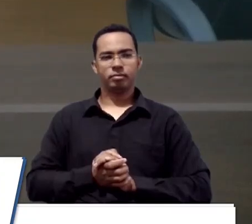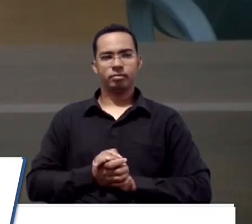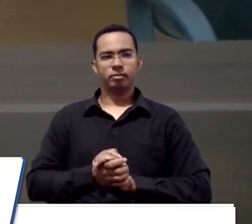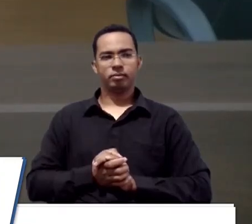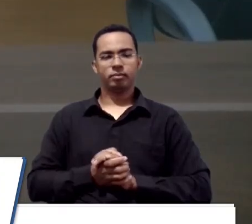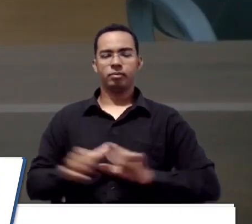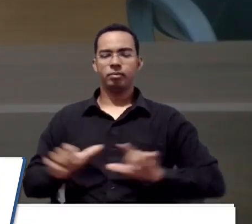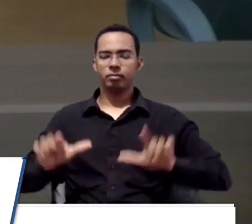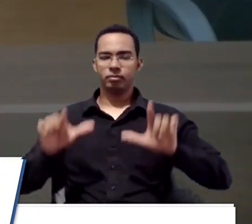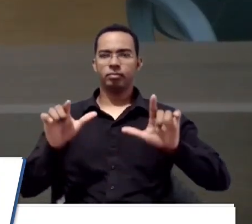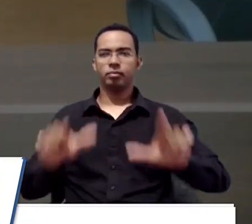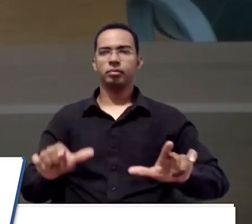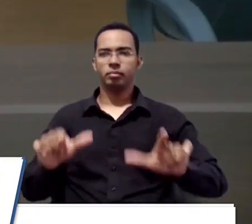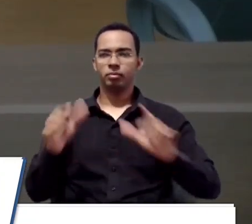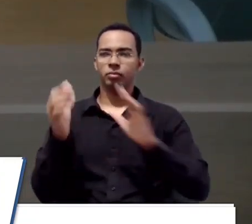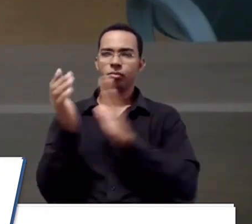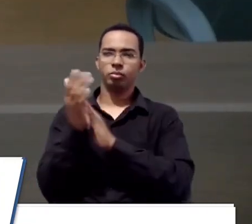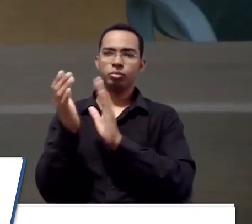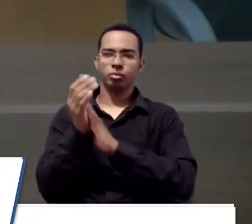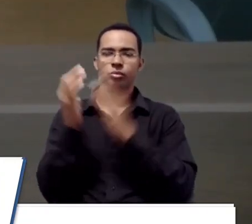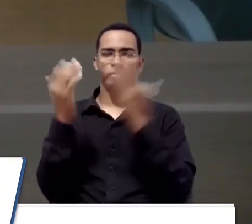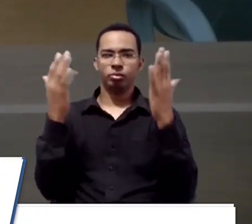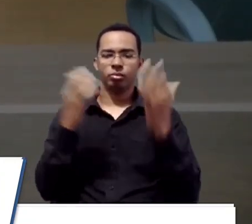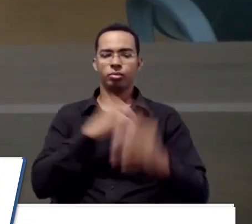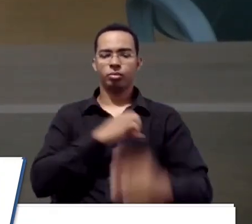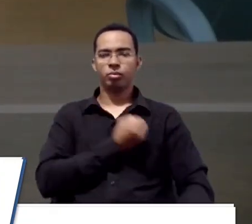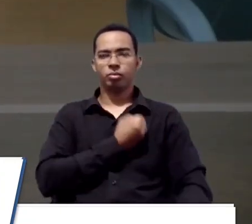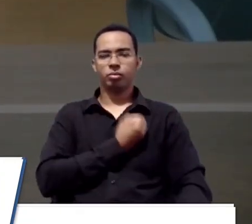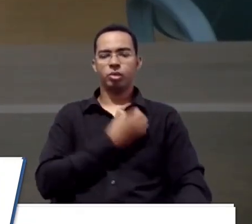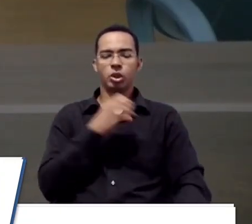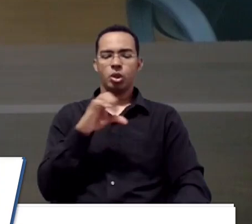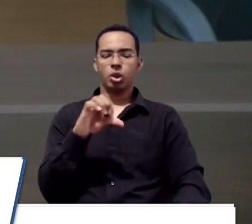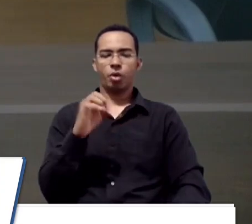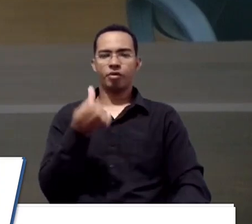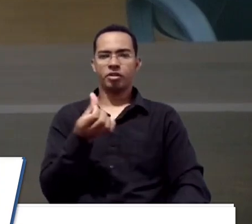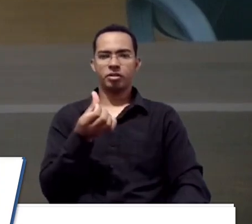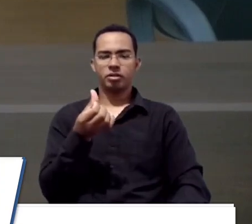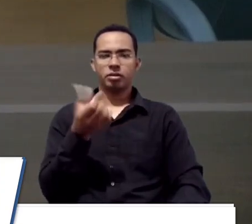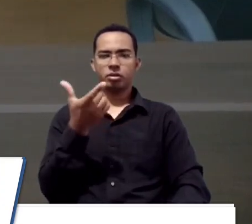Moção de congratulações número 96 de 2023.